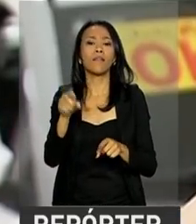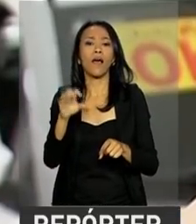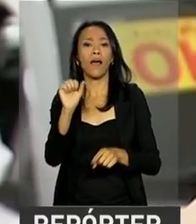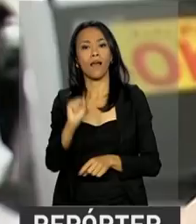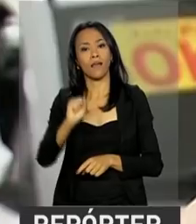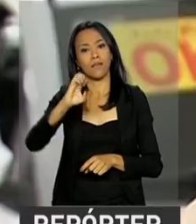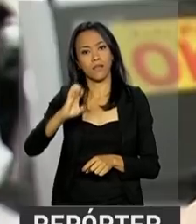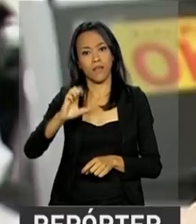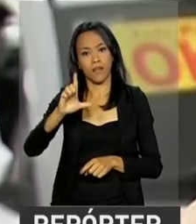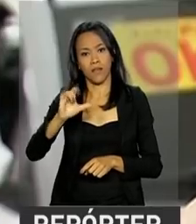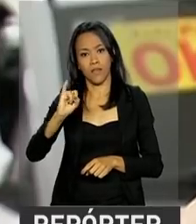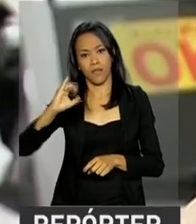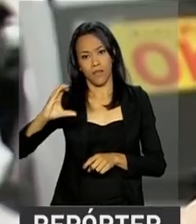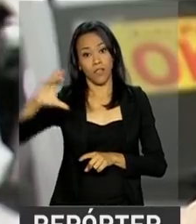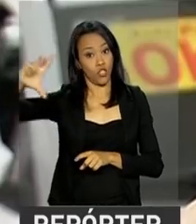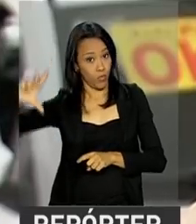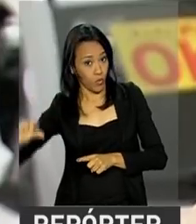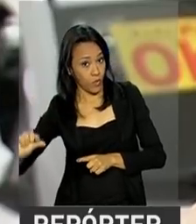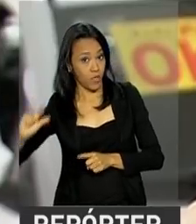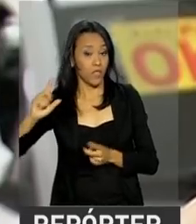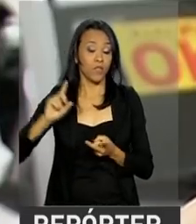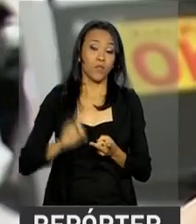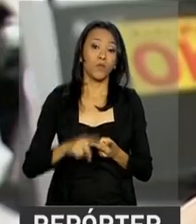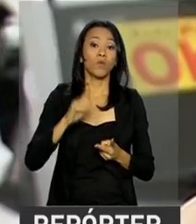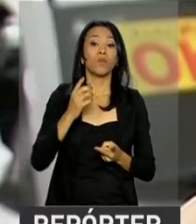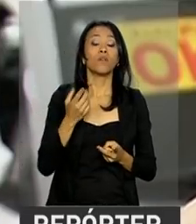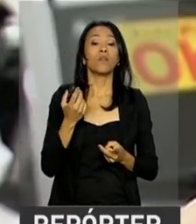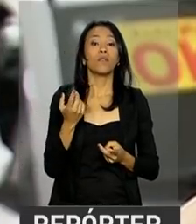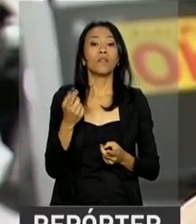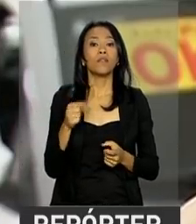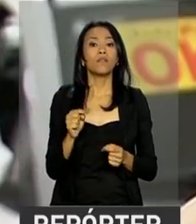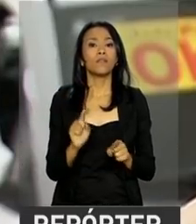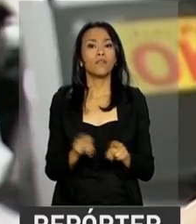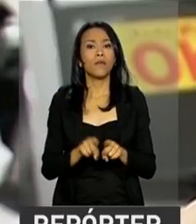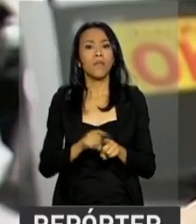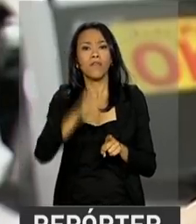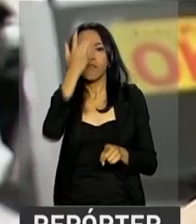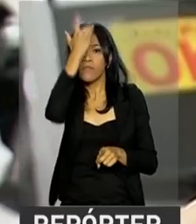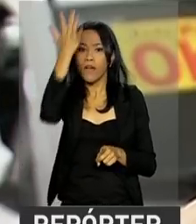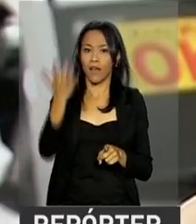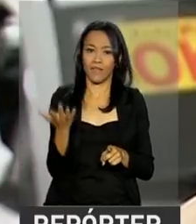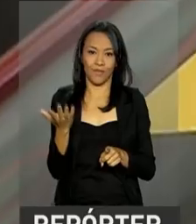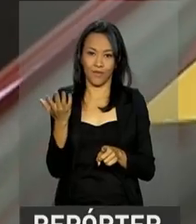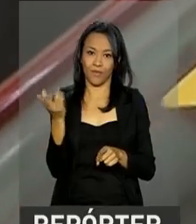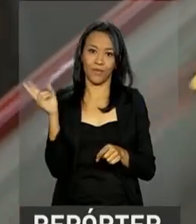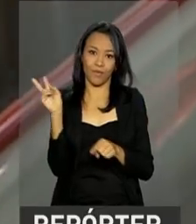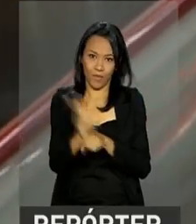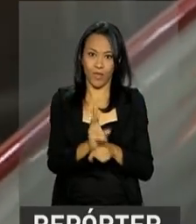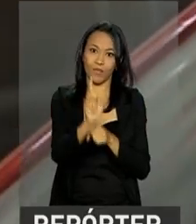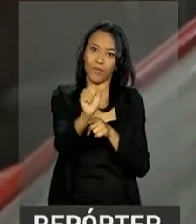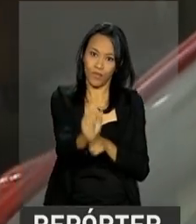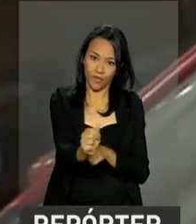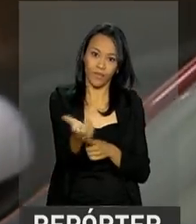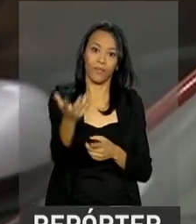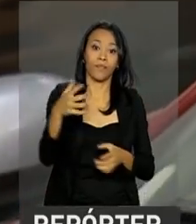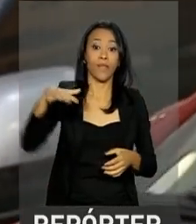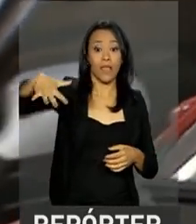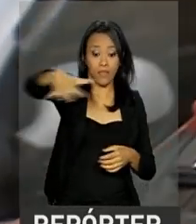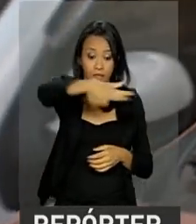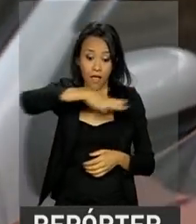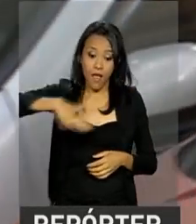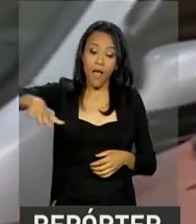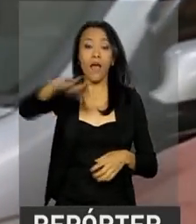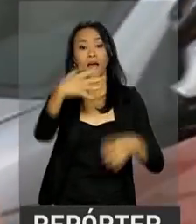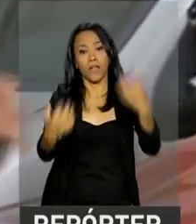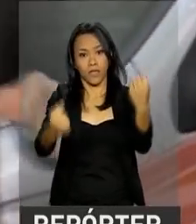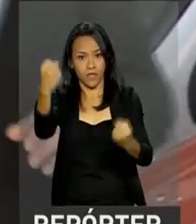mês as financeiras também vem baixando juros cada mês e facilitando um pouco mais o crédito não é como o setor automotivo é considerado